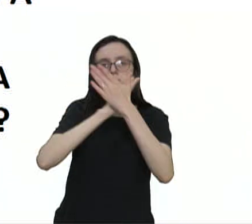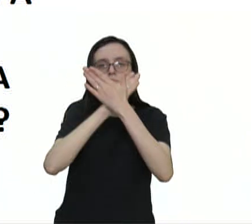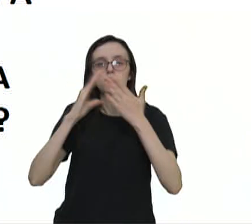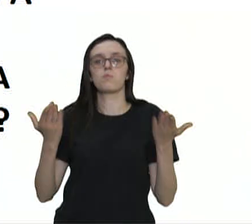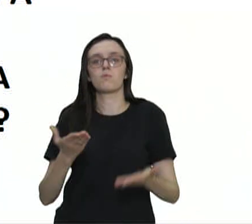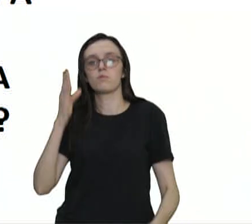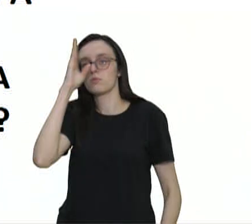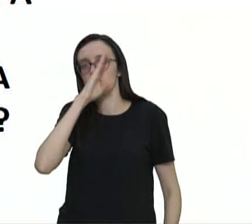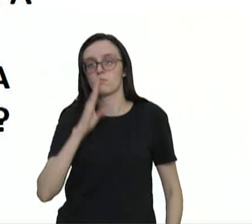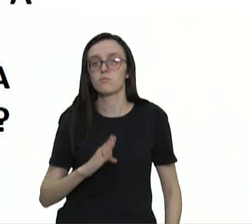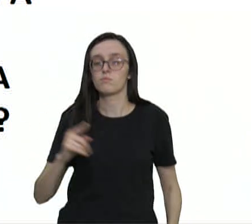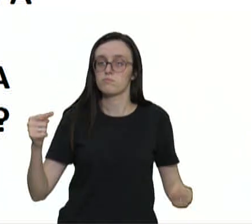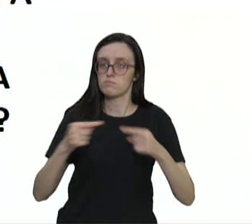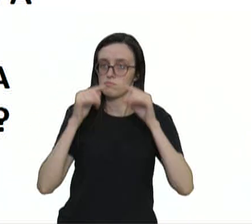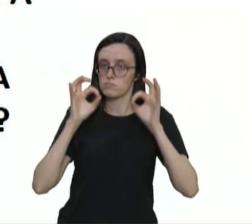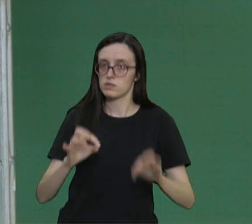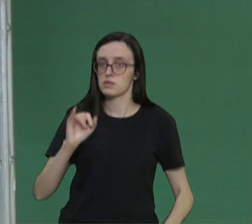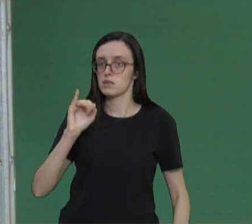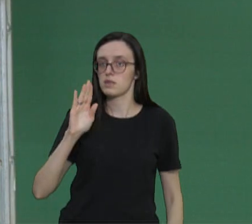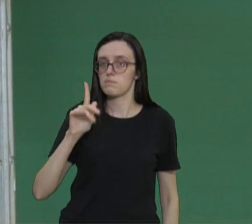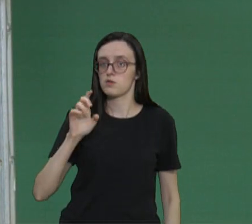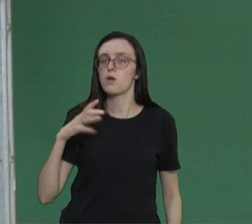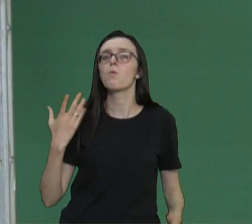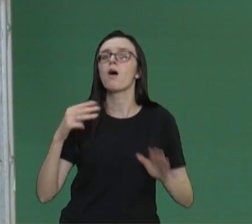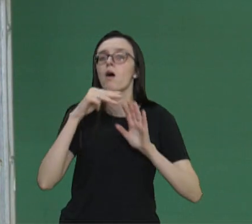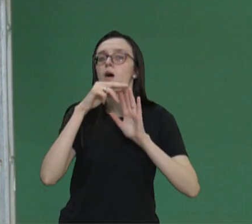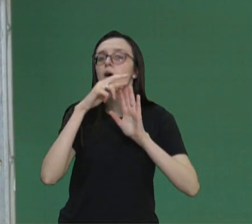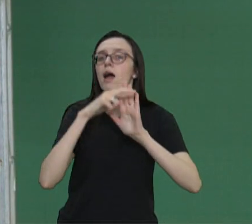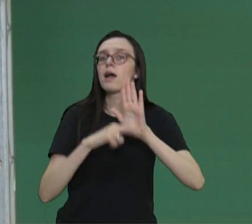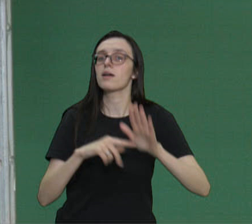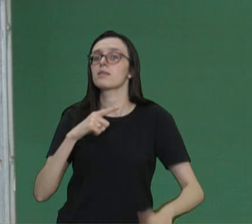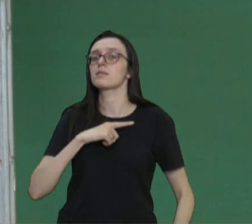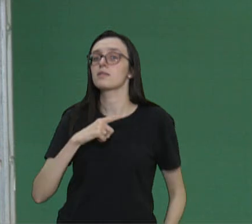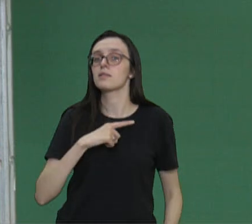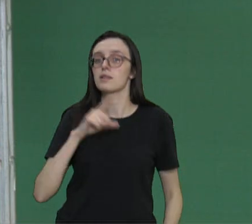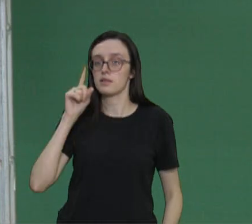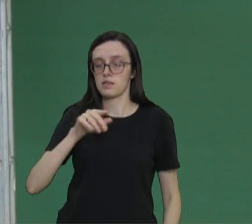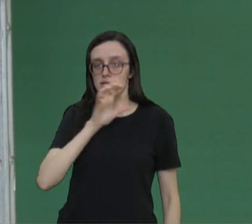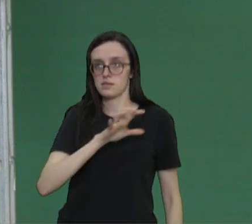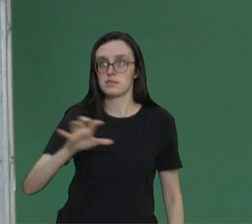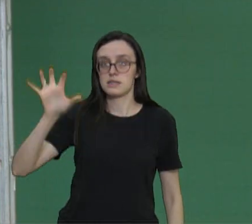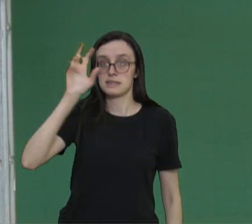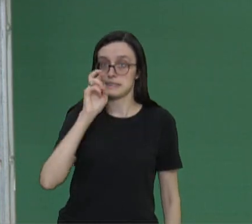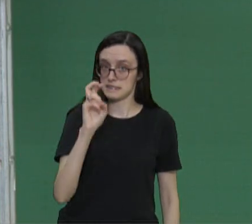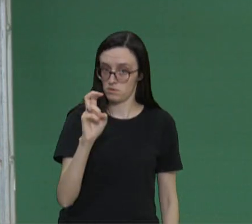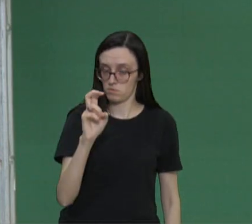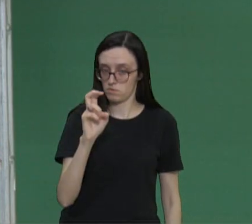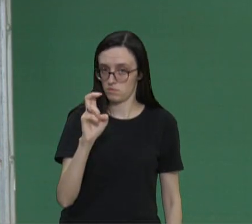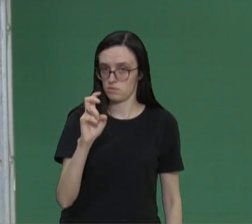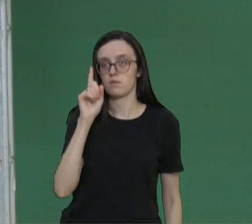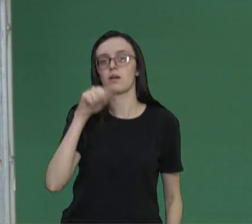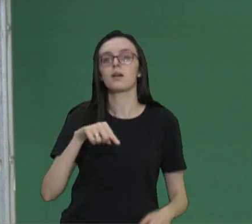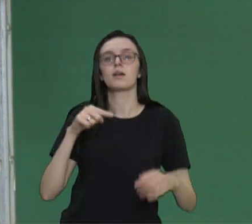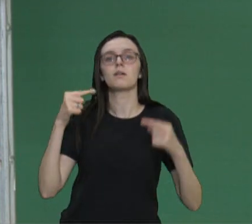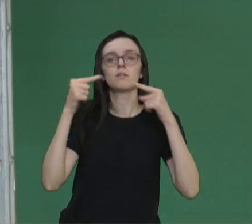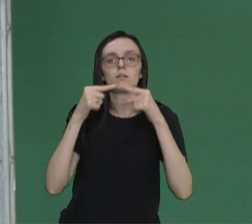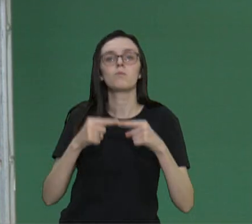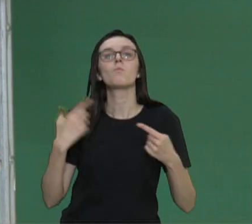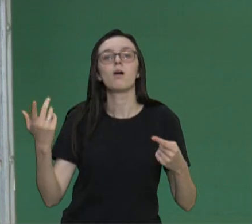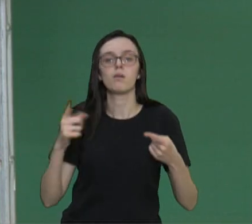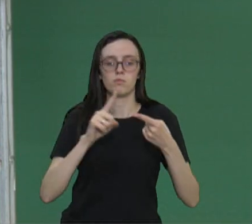atual do Brasil segundo o IBGE? Lembra que o IBGE divide o Brasil em 5 regiões, de acordo com